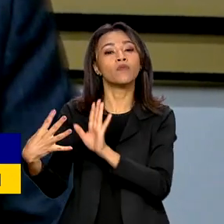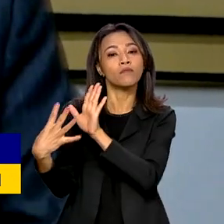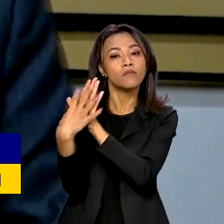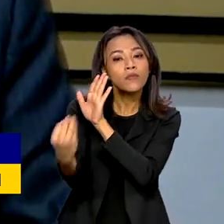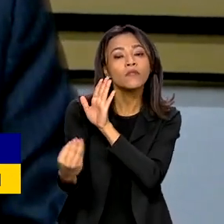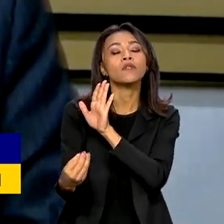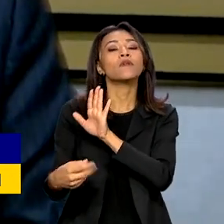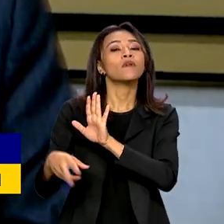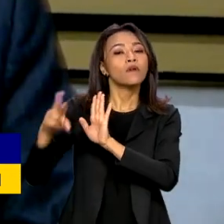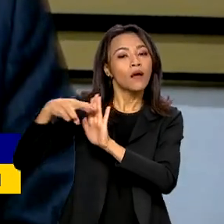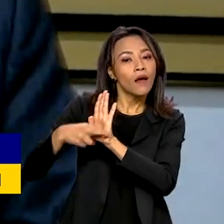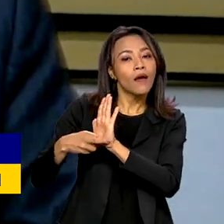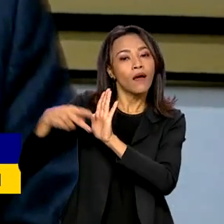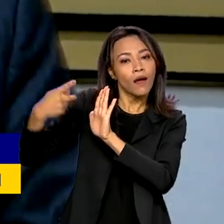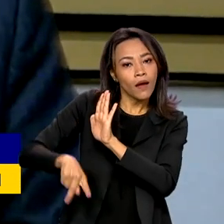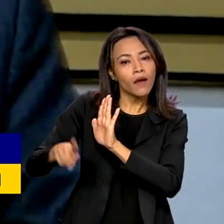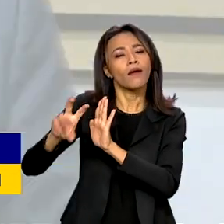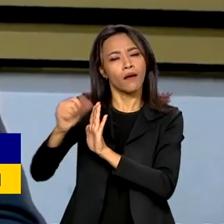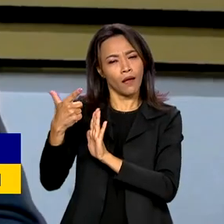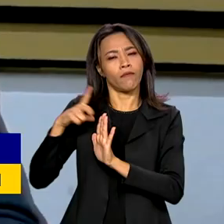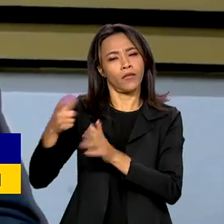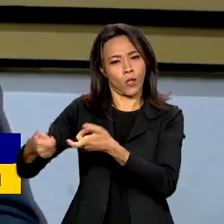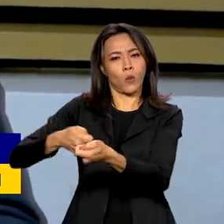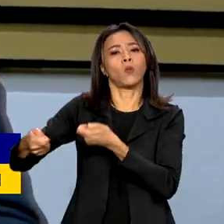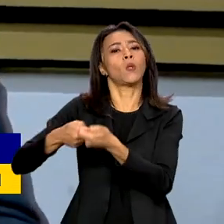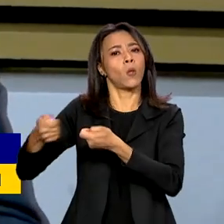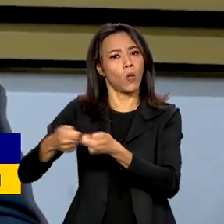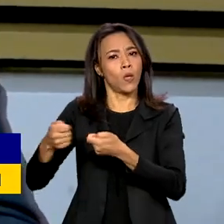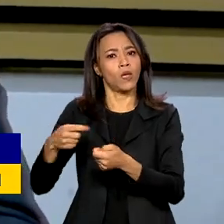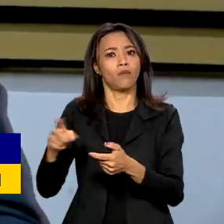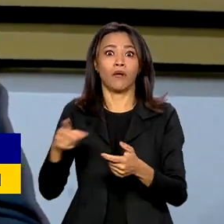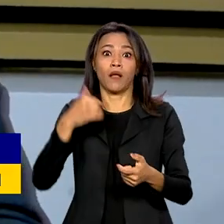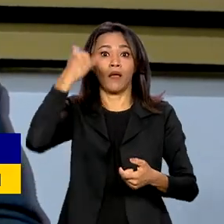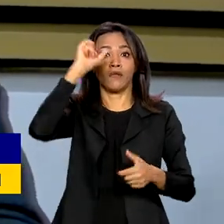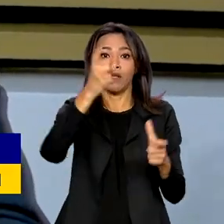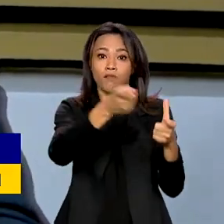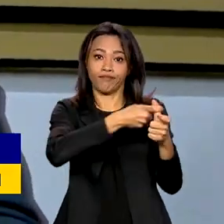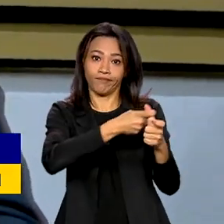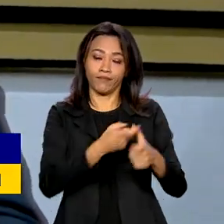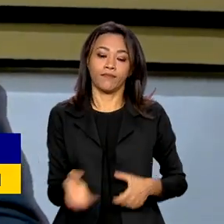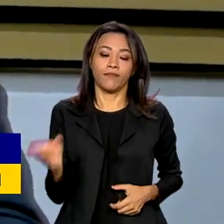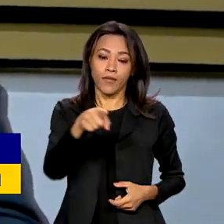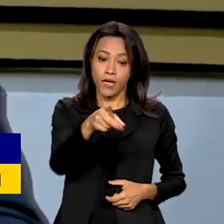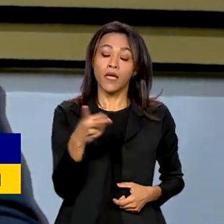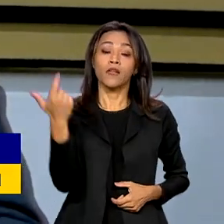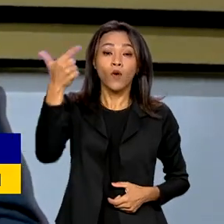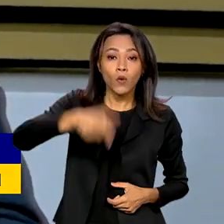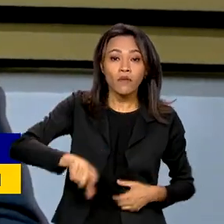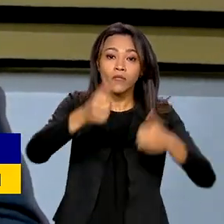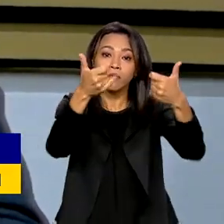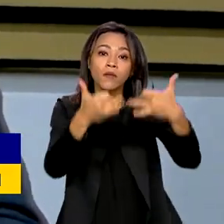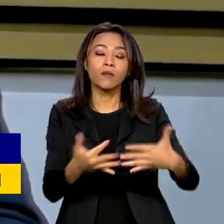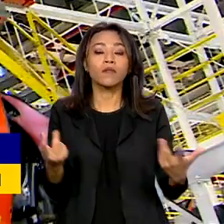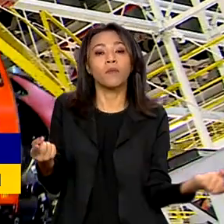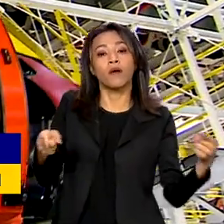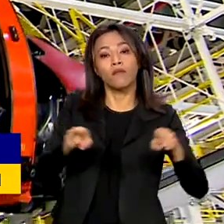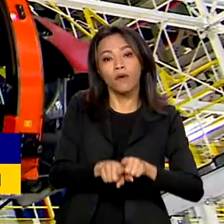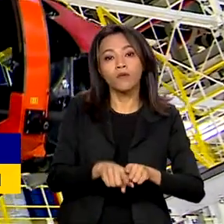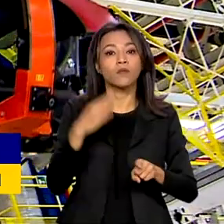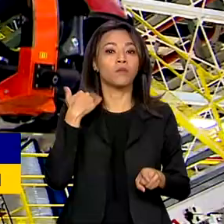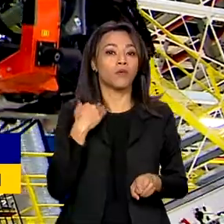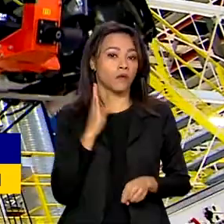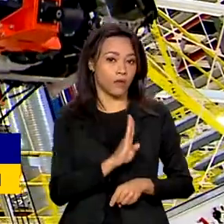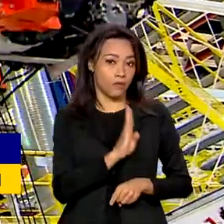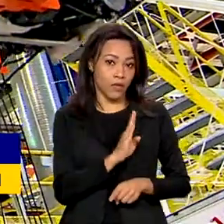vamos ter que ter controle por causa da inadimplência ele falou sobre a retomada das parcerias com o Banco do Brasil e a caixa e